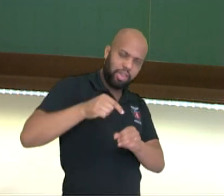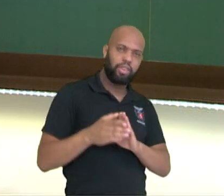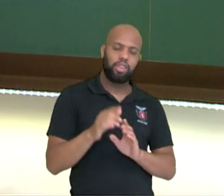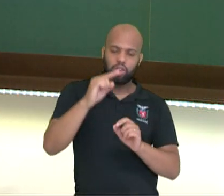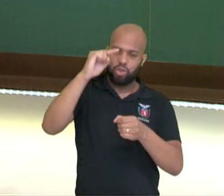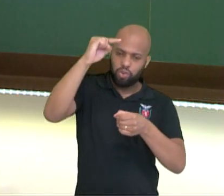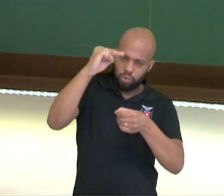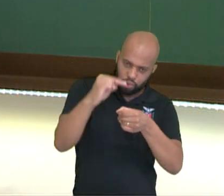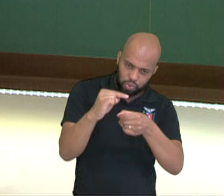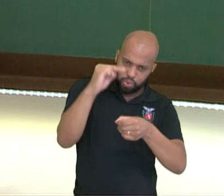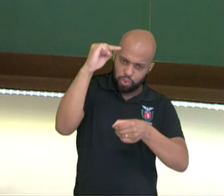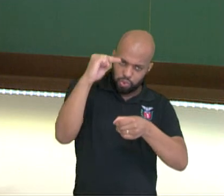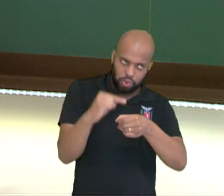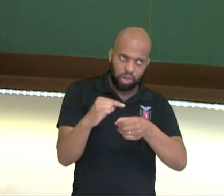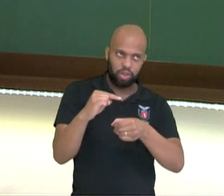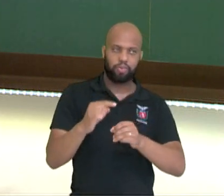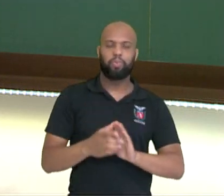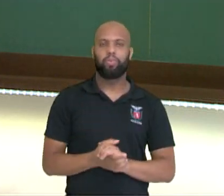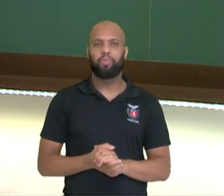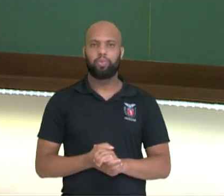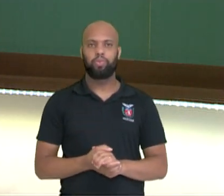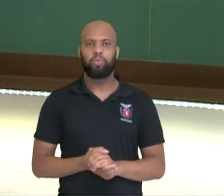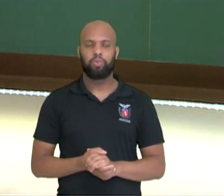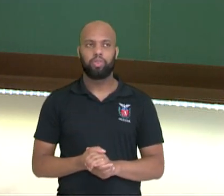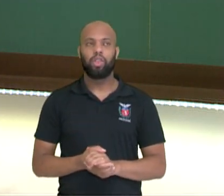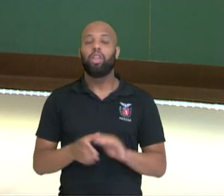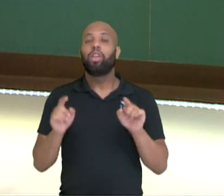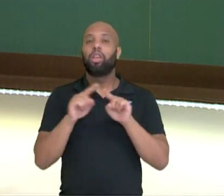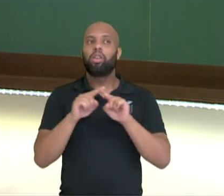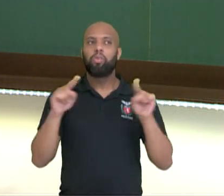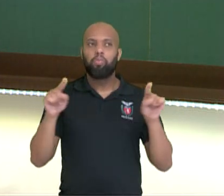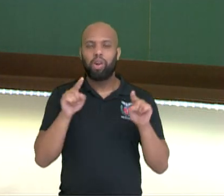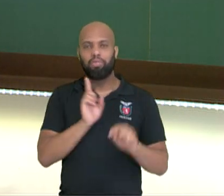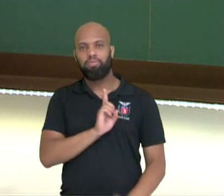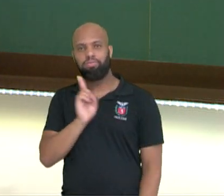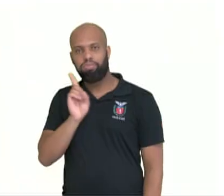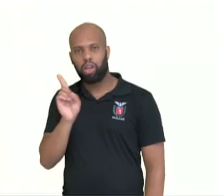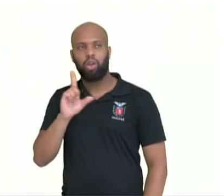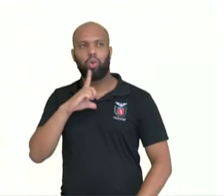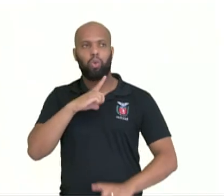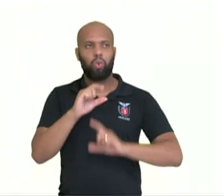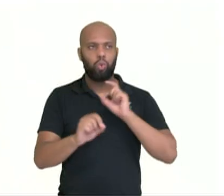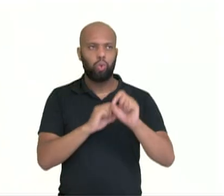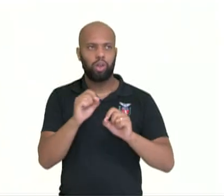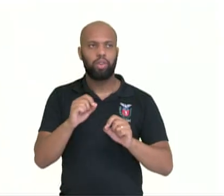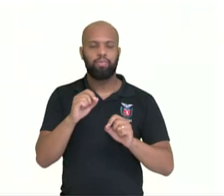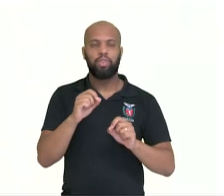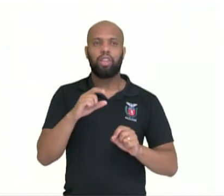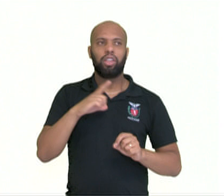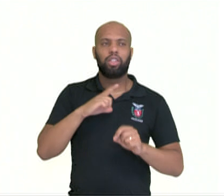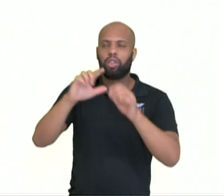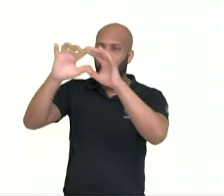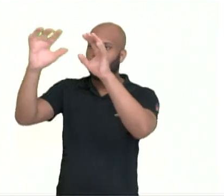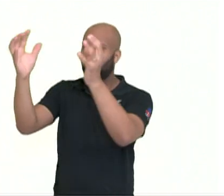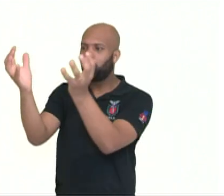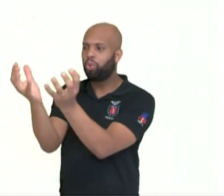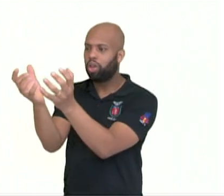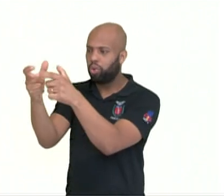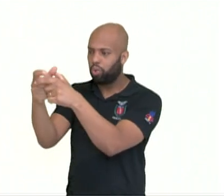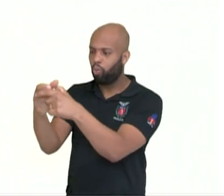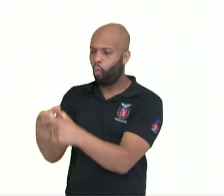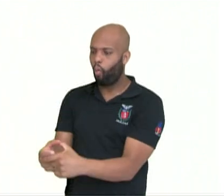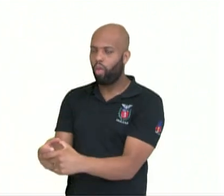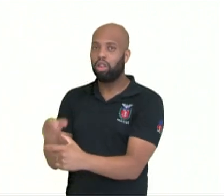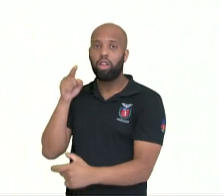assim eu tenho um aumento da coluna de líquido. Porém, aqui nesse caso, o bulbo é usado como referência, o sensor é o